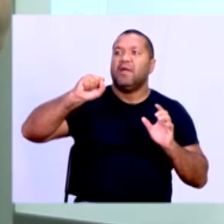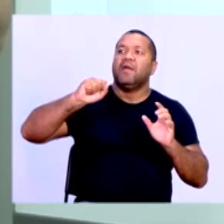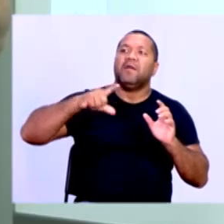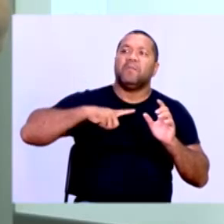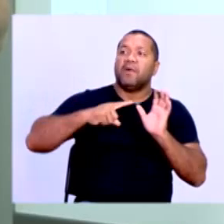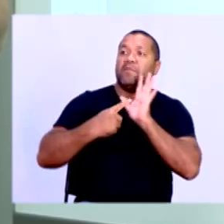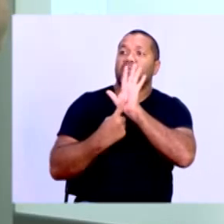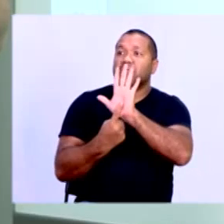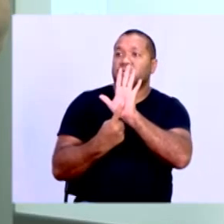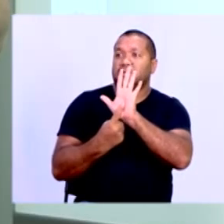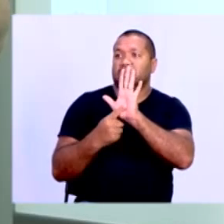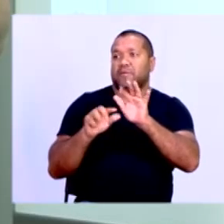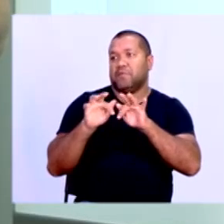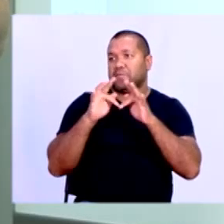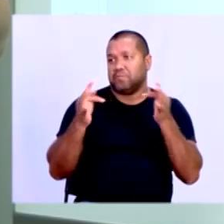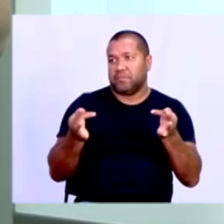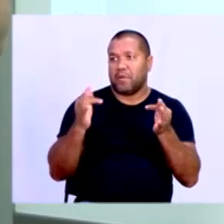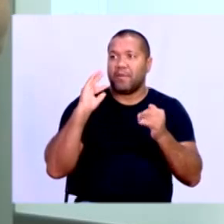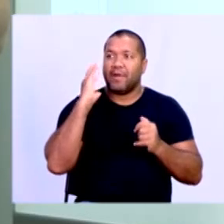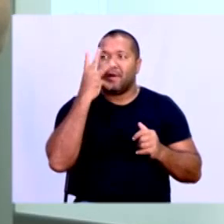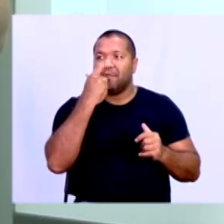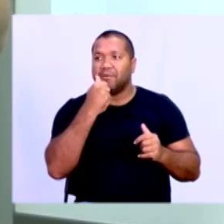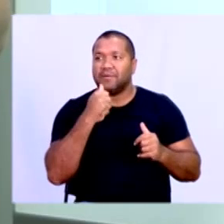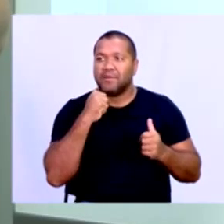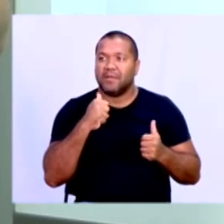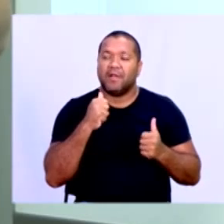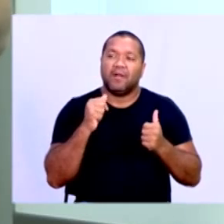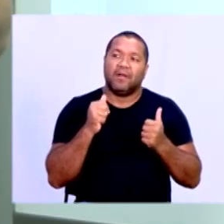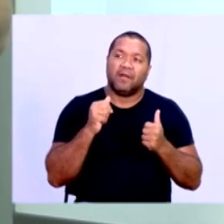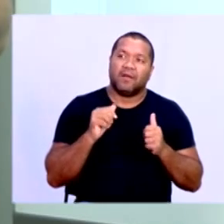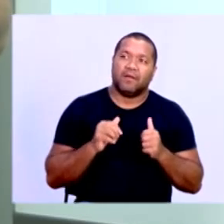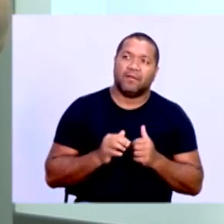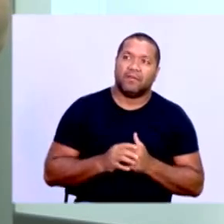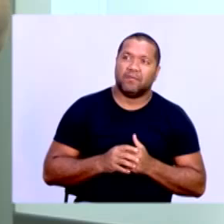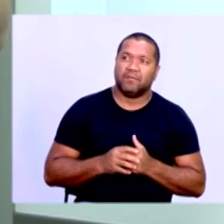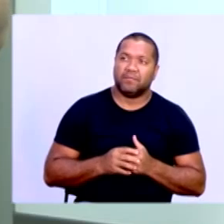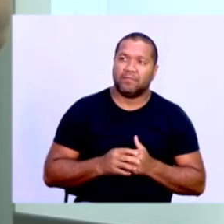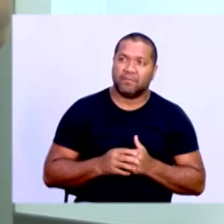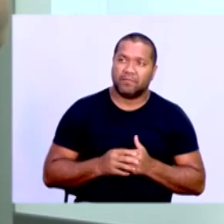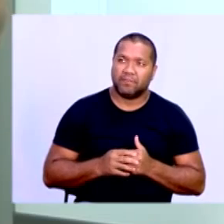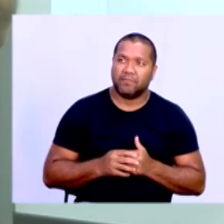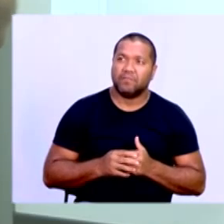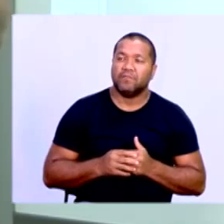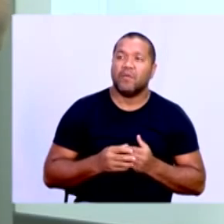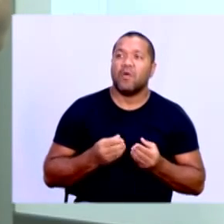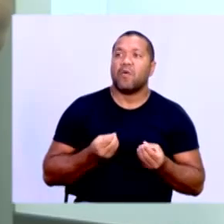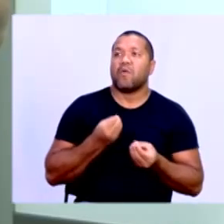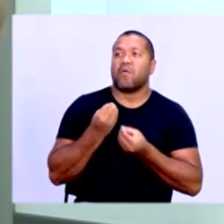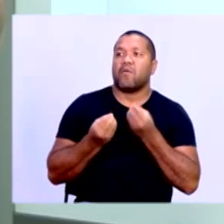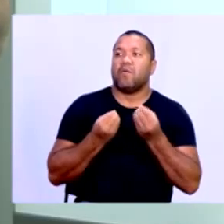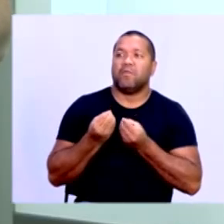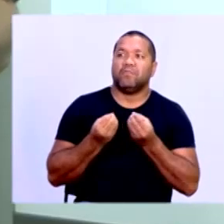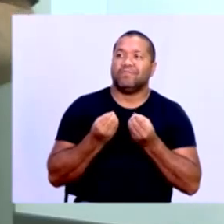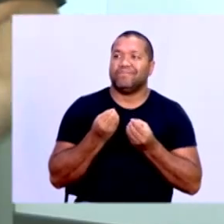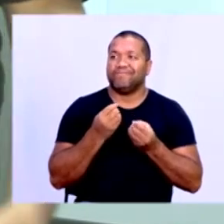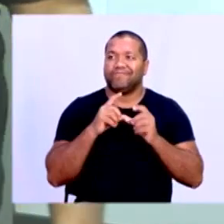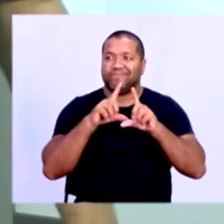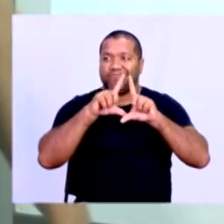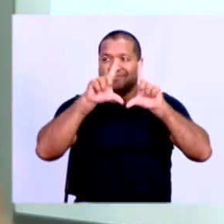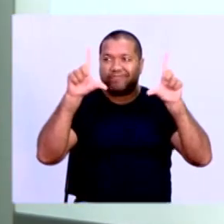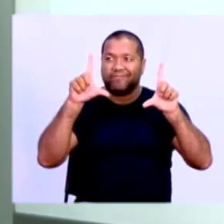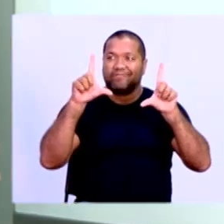forma mais bonita, né, adequada, né? Assim, com um layout mais apresentável,